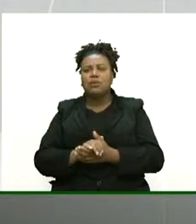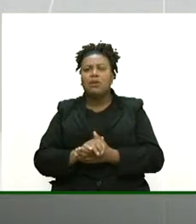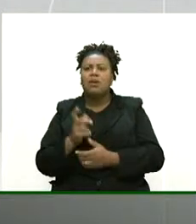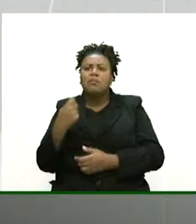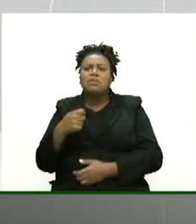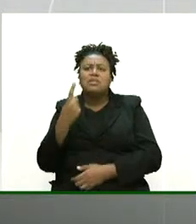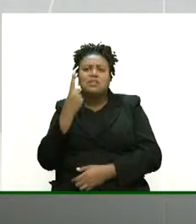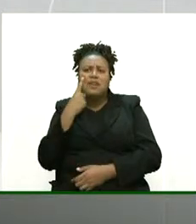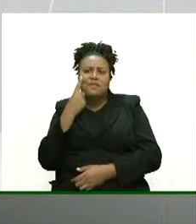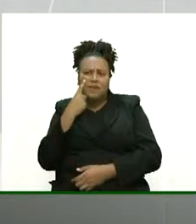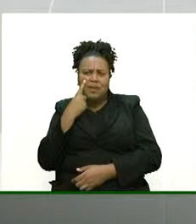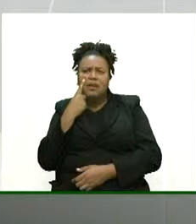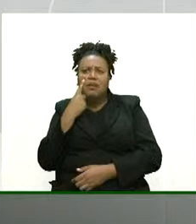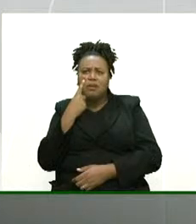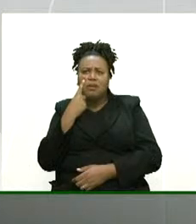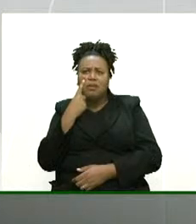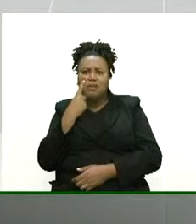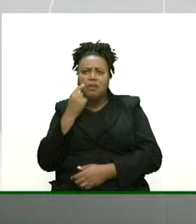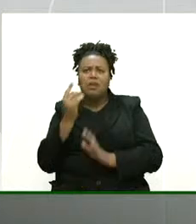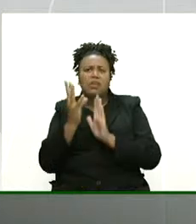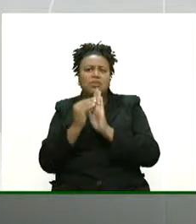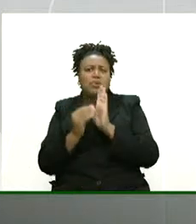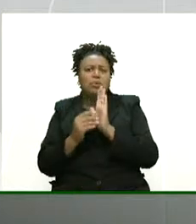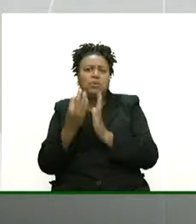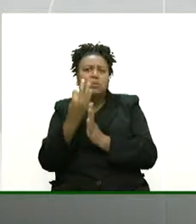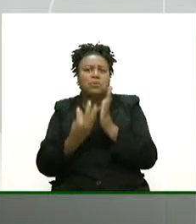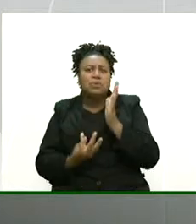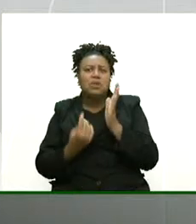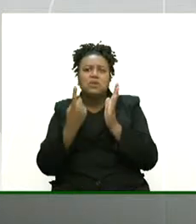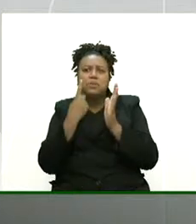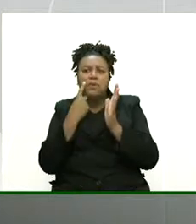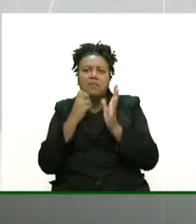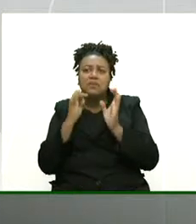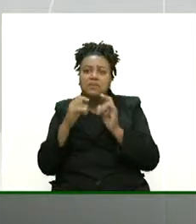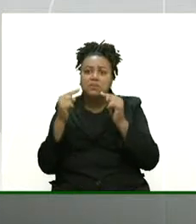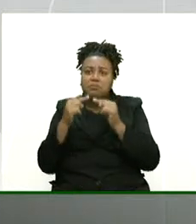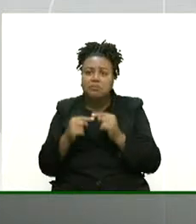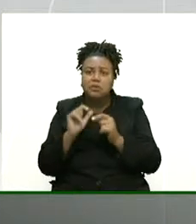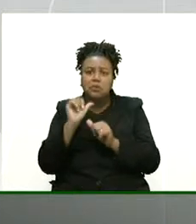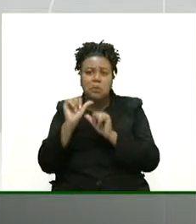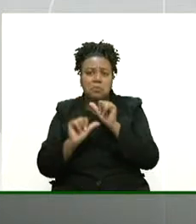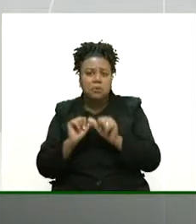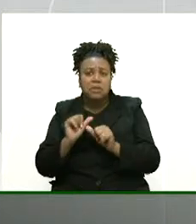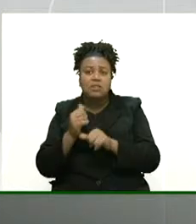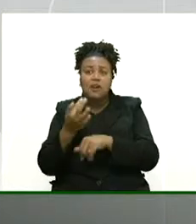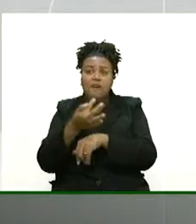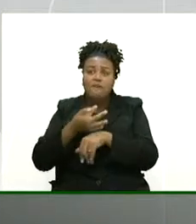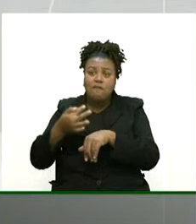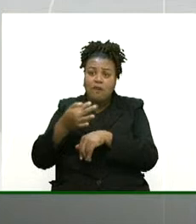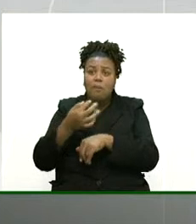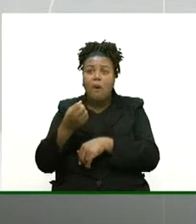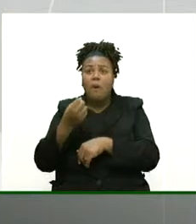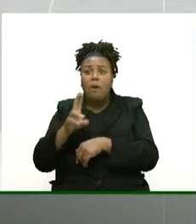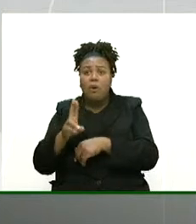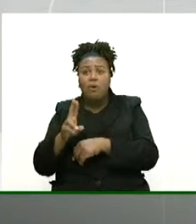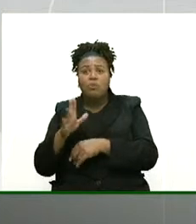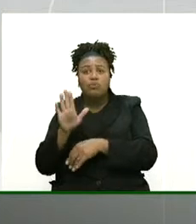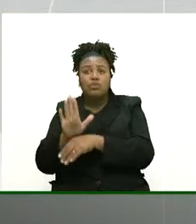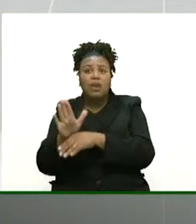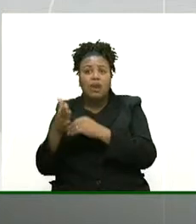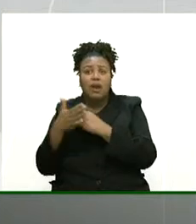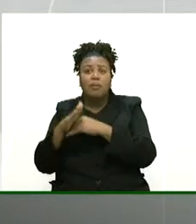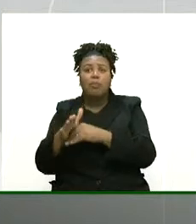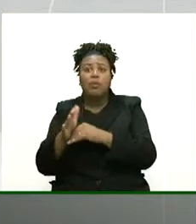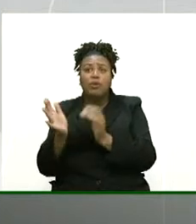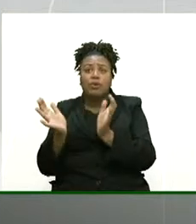dar uma olhadinha nesse conteúdo para ver efetivamente se é só alterações formais ou até de solidariedade